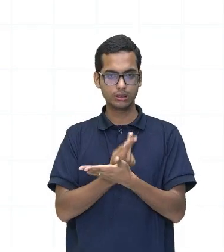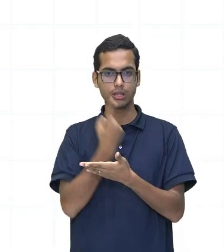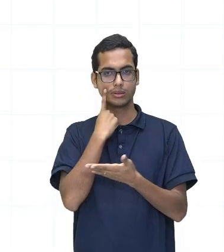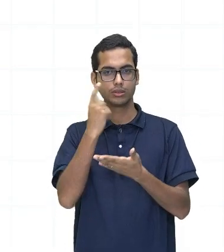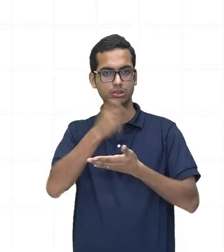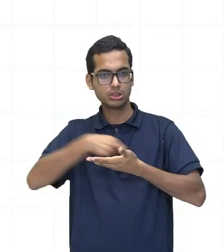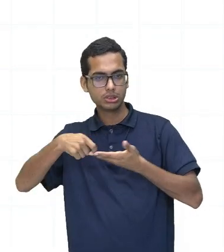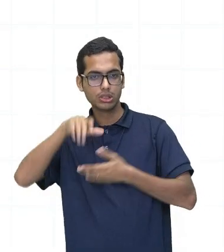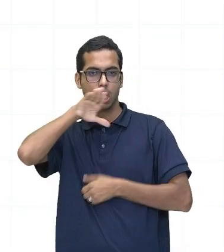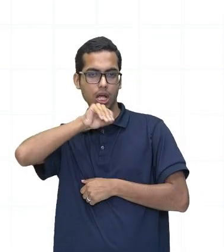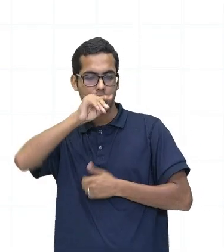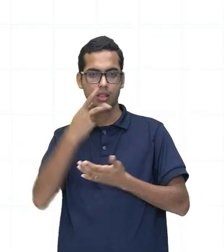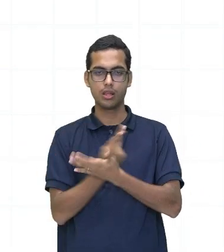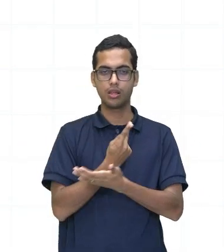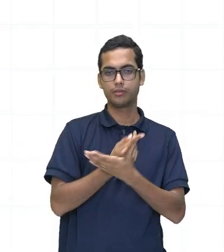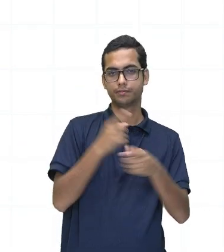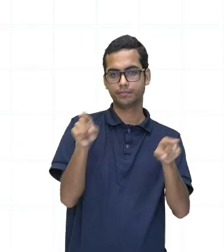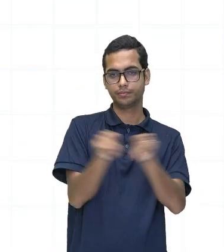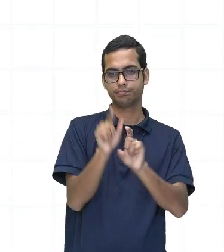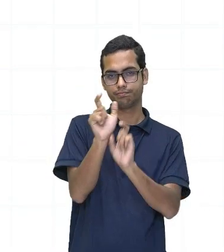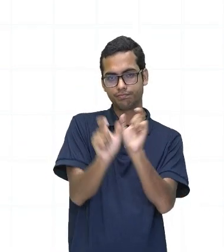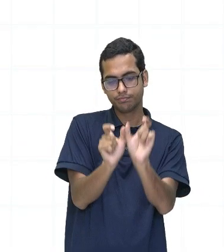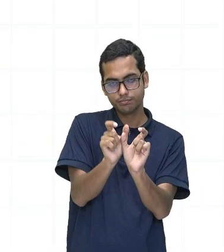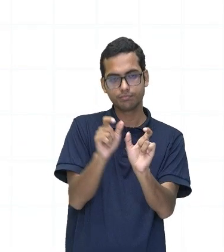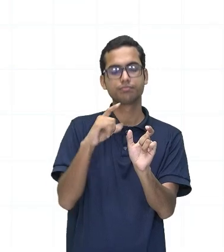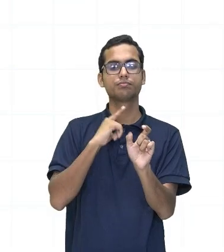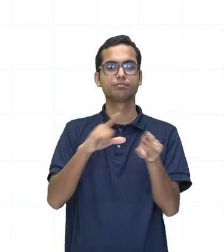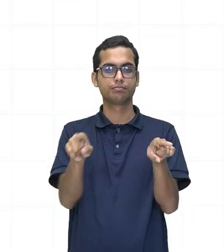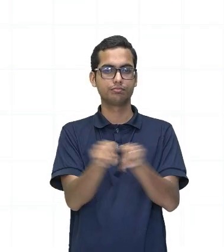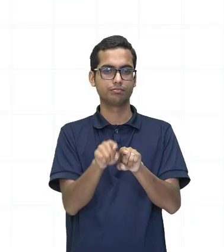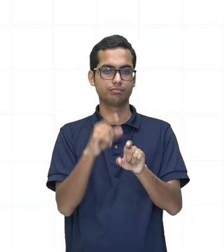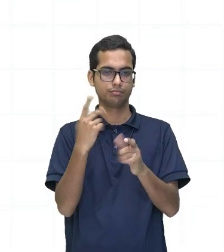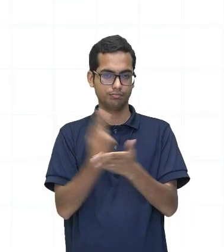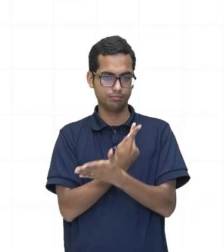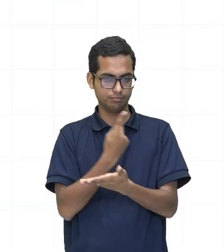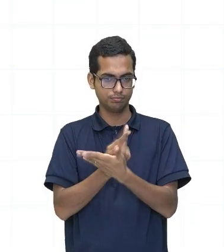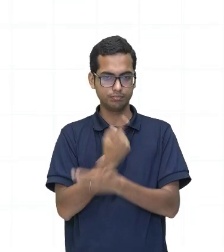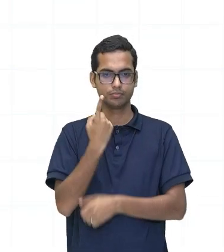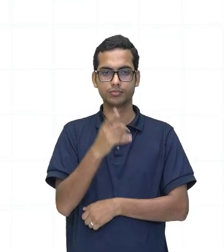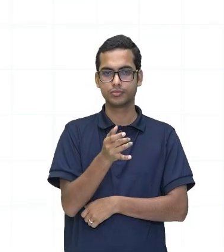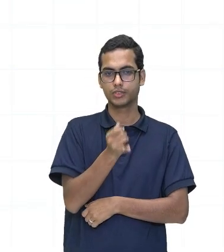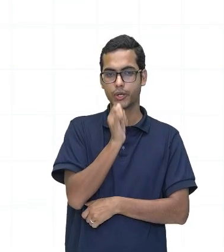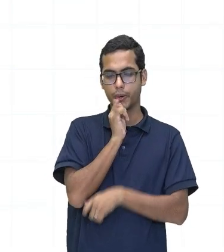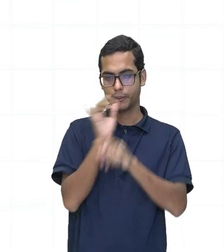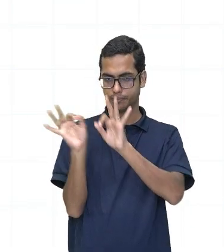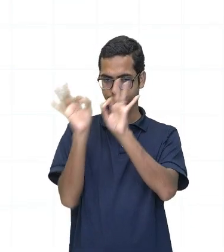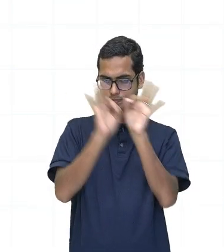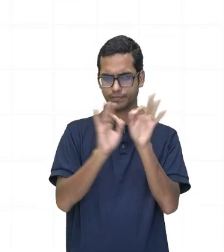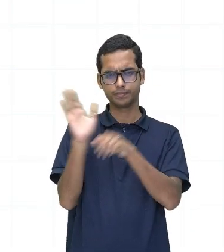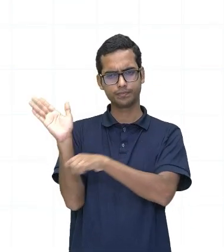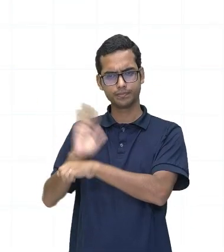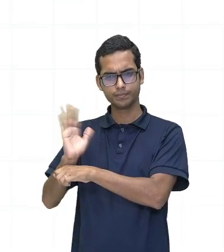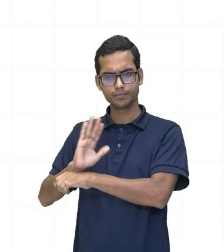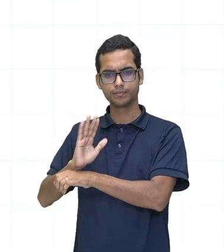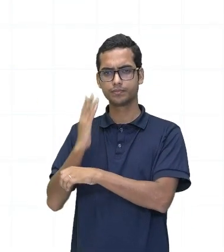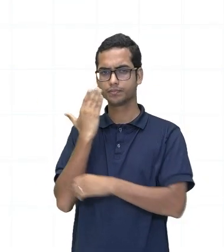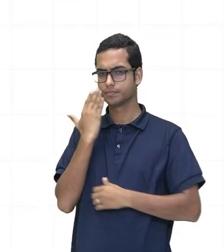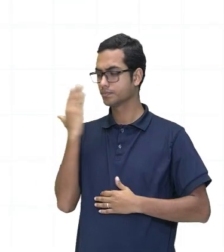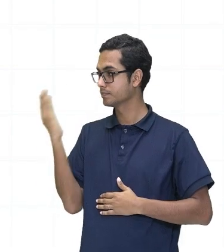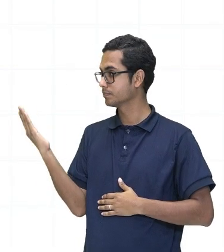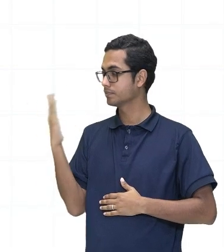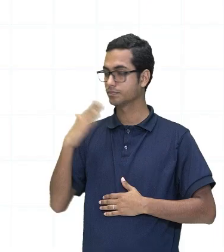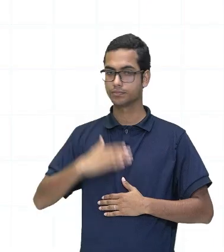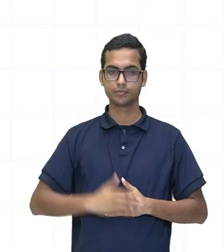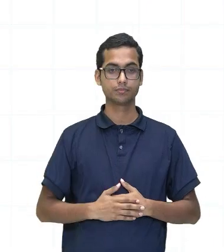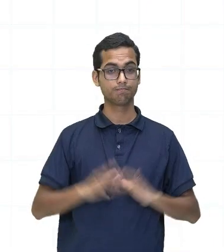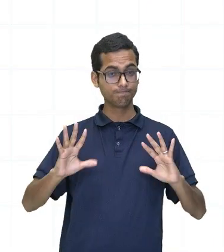o primeiro, certo? Foi um dos exemplos que estava lá no nosso vídeo, que fala assim, olha,